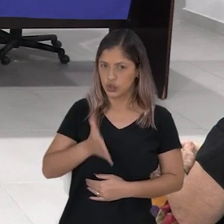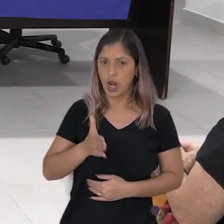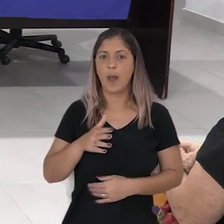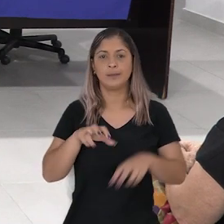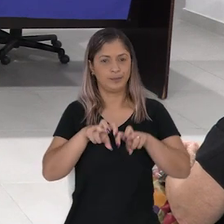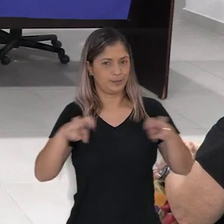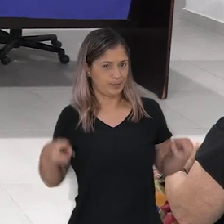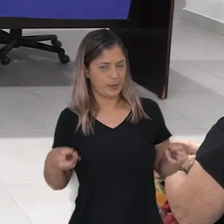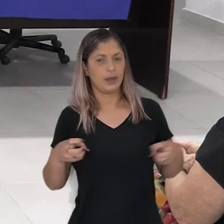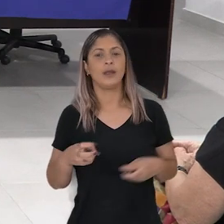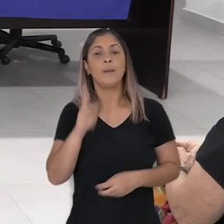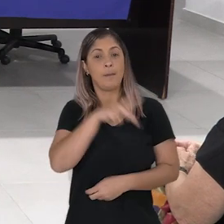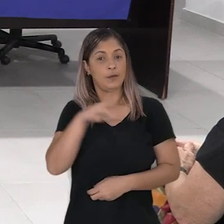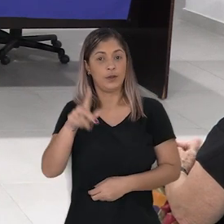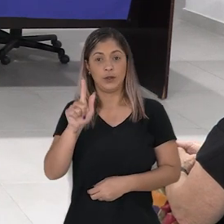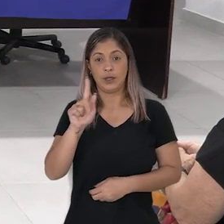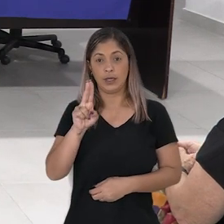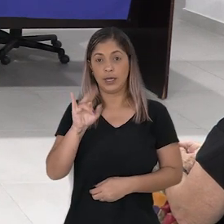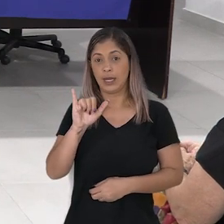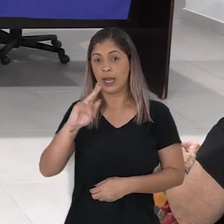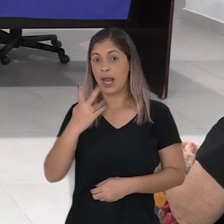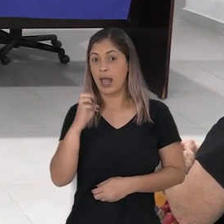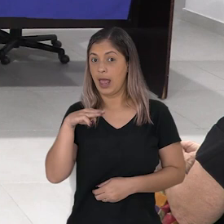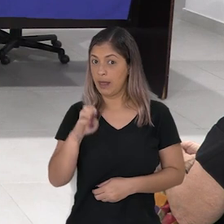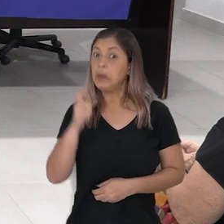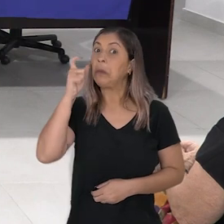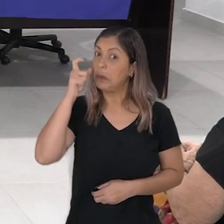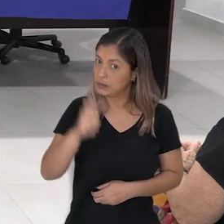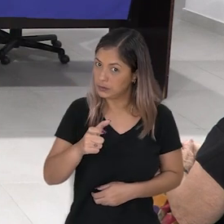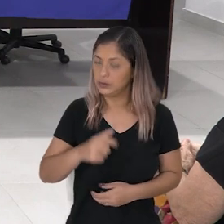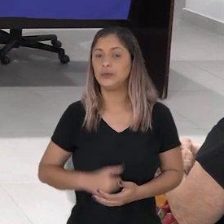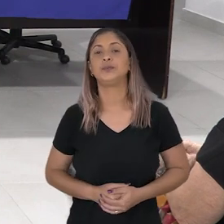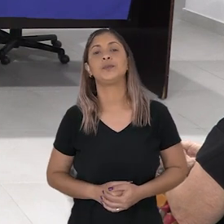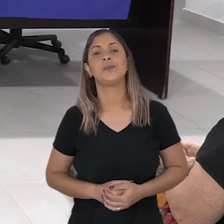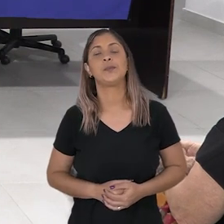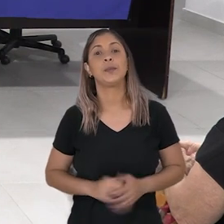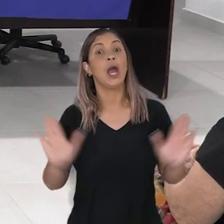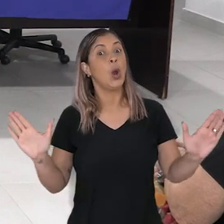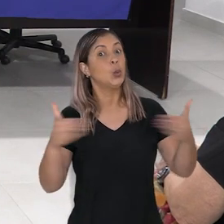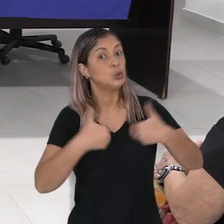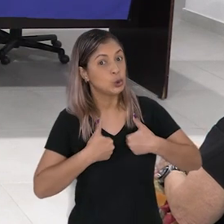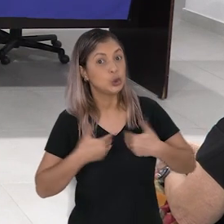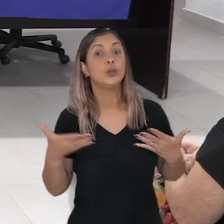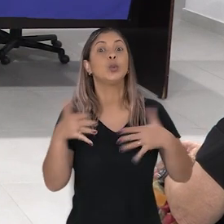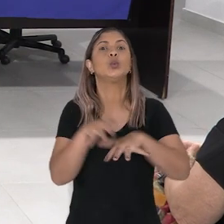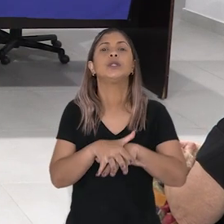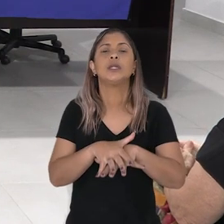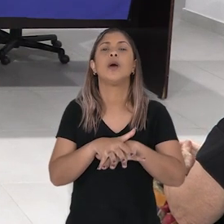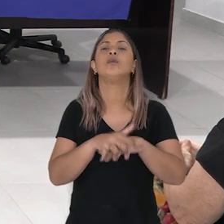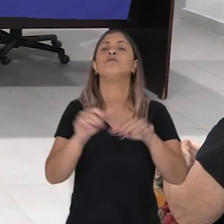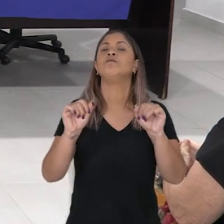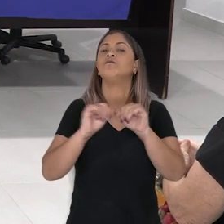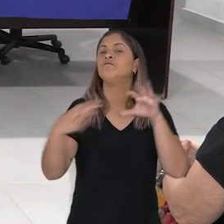professor Guilherme de Almeida, que foi muito interessante, autismo e inclusão, construindo